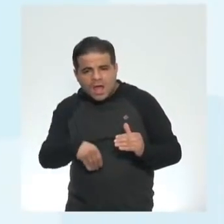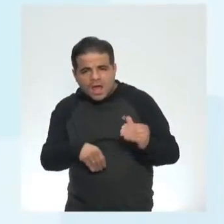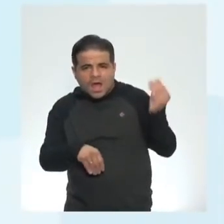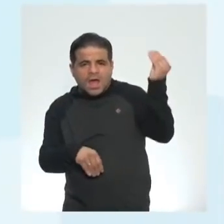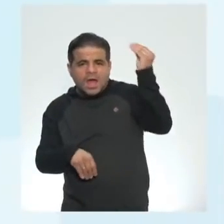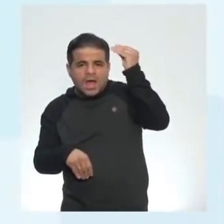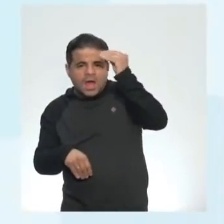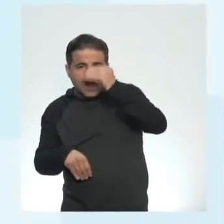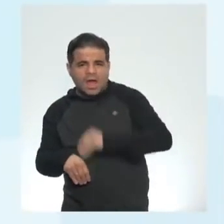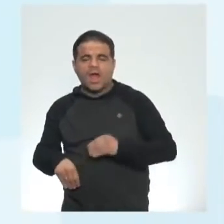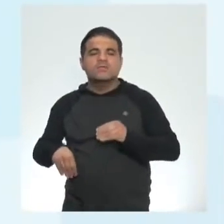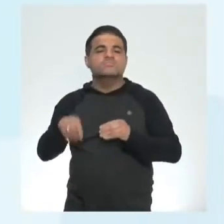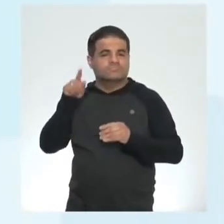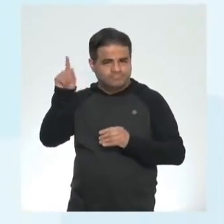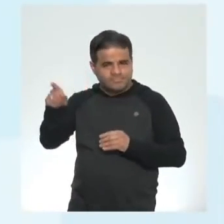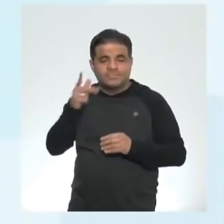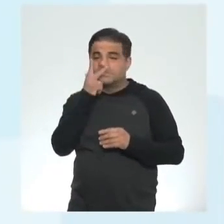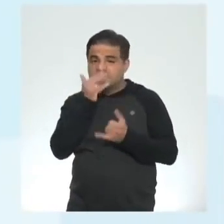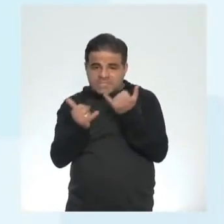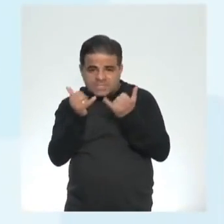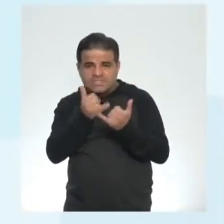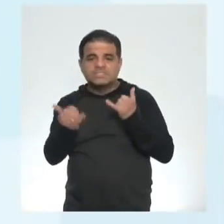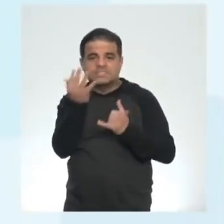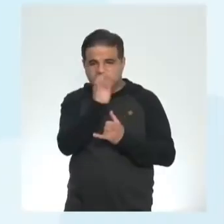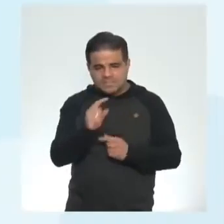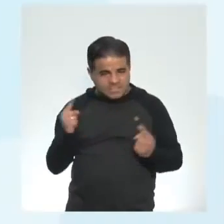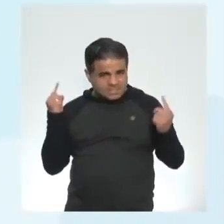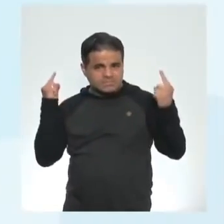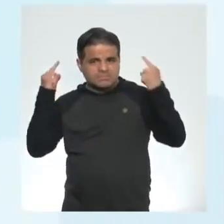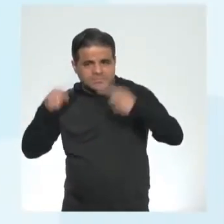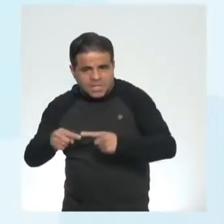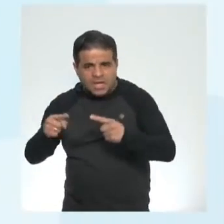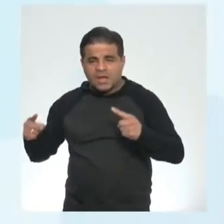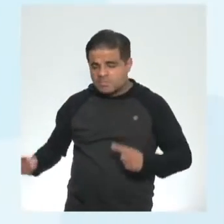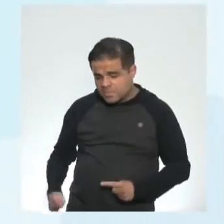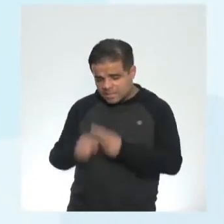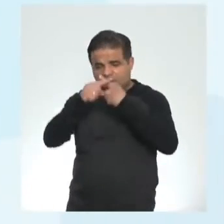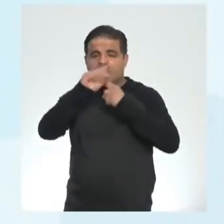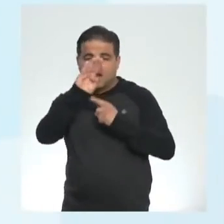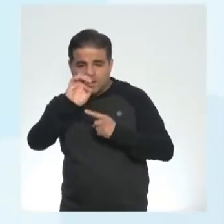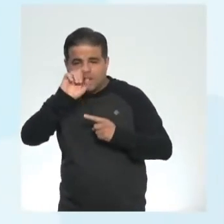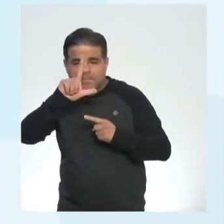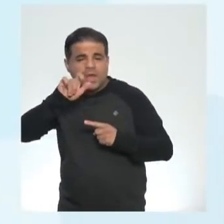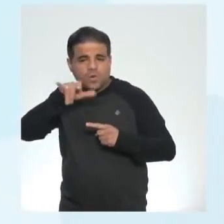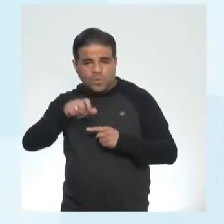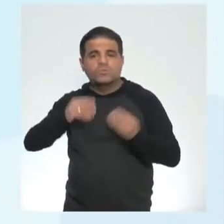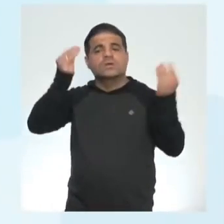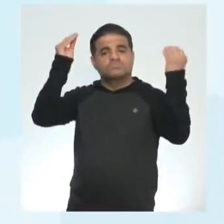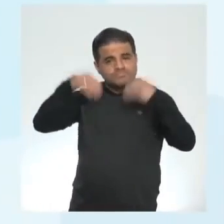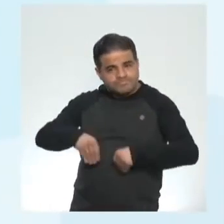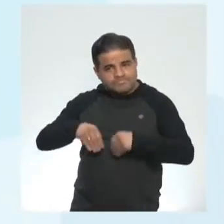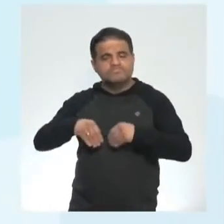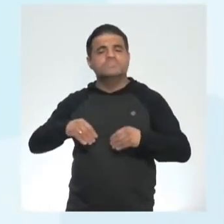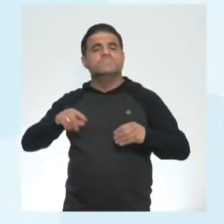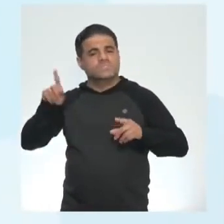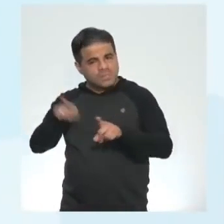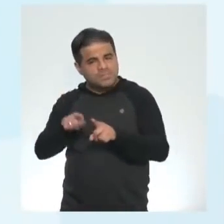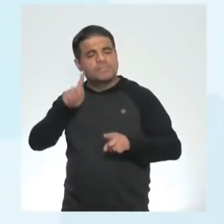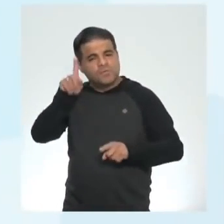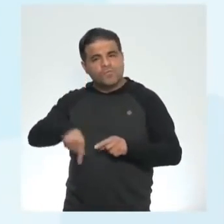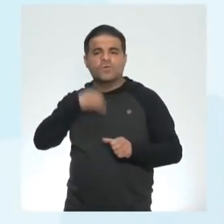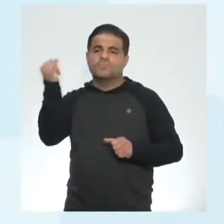recuando, à semelhança da França, lá na batalha na Bélgica, que também recuou as suas forças, e isso